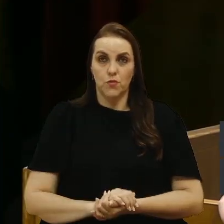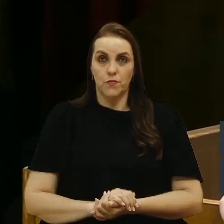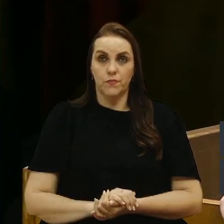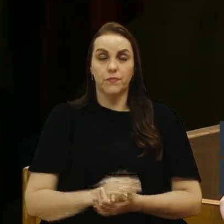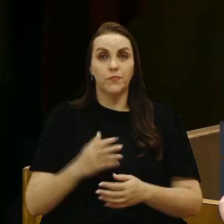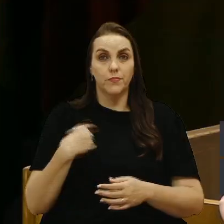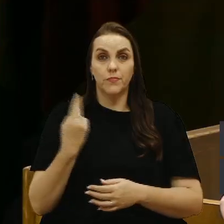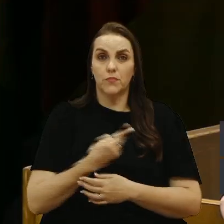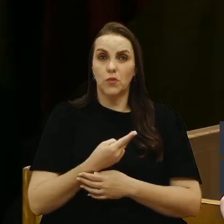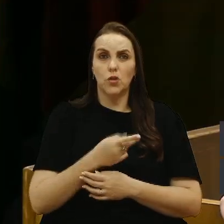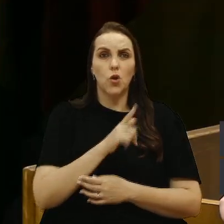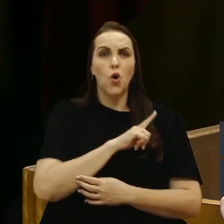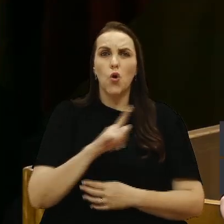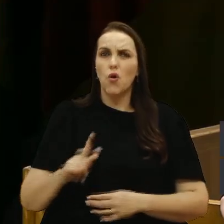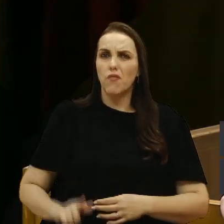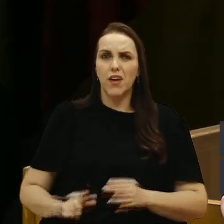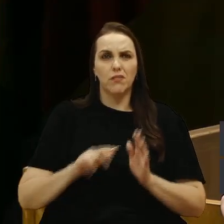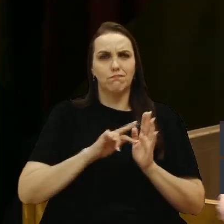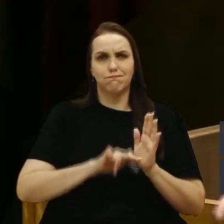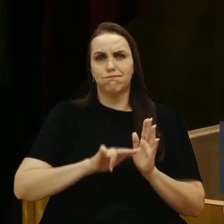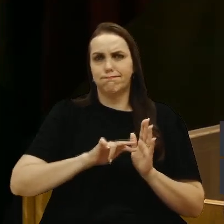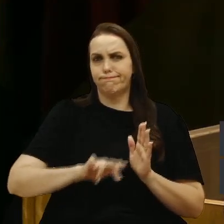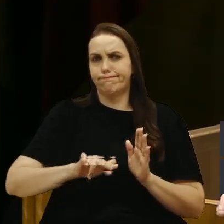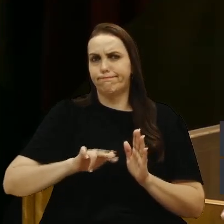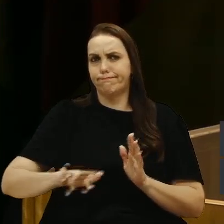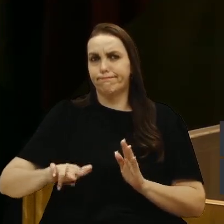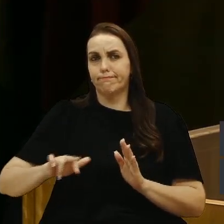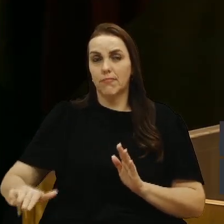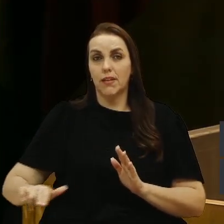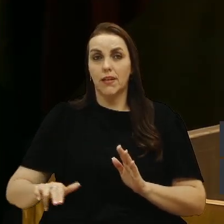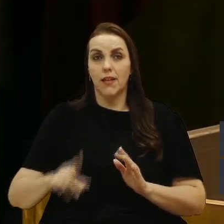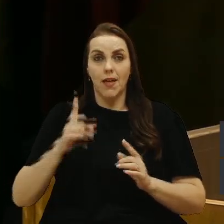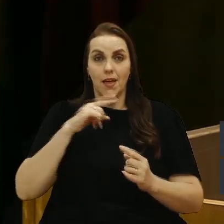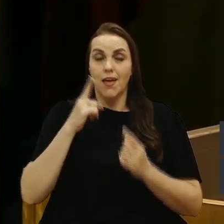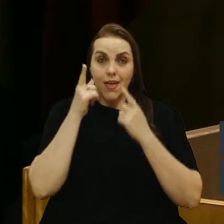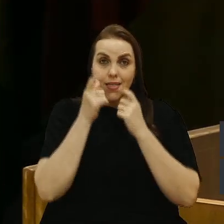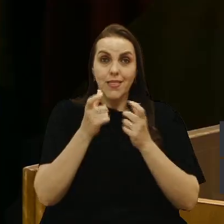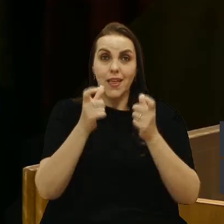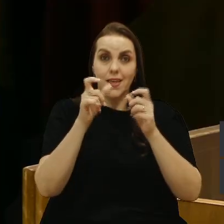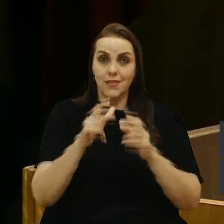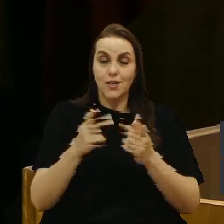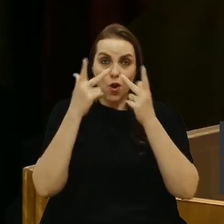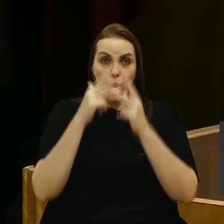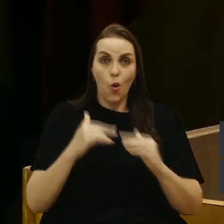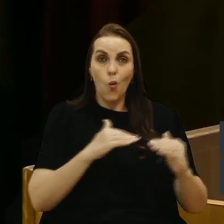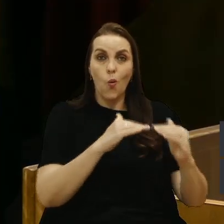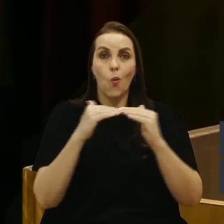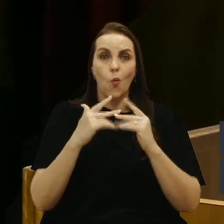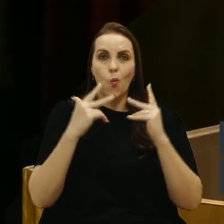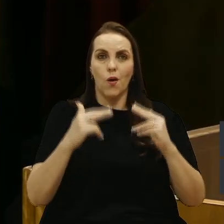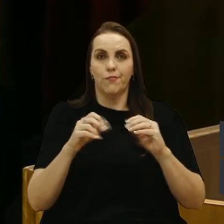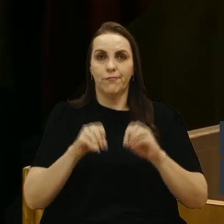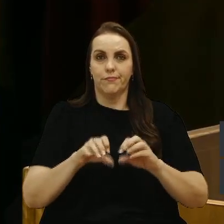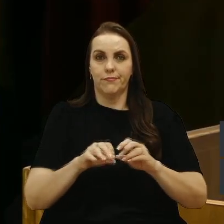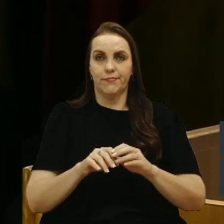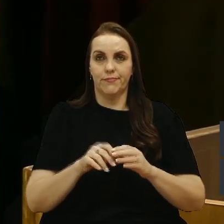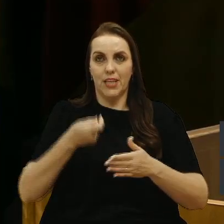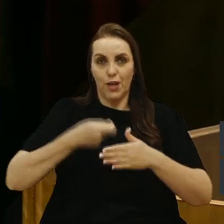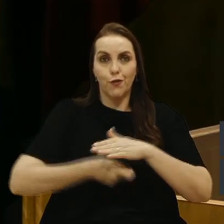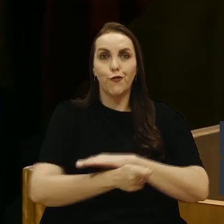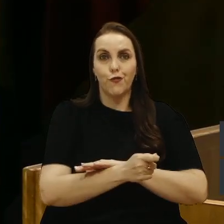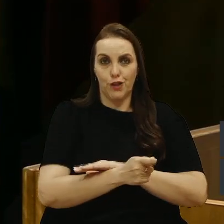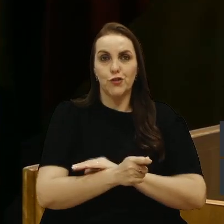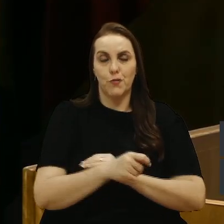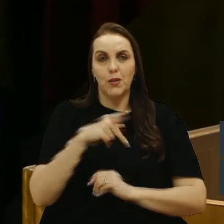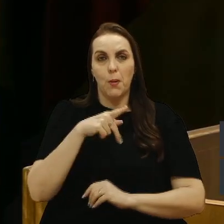por governos de diferentes matizes e todos eles com um interesse comum na educação. É inegável o investimento feito pelo prefeito Pepe Vargas, é